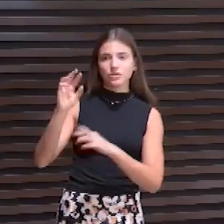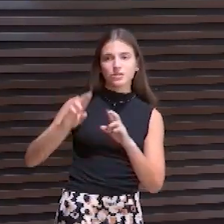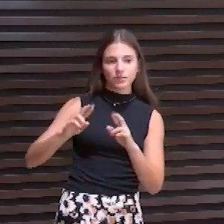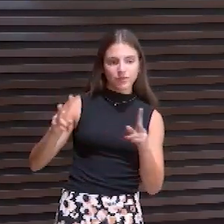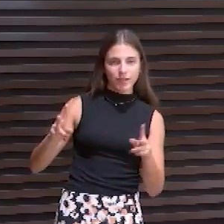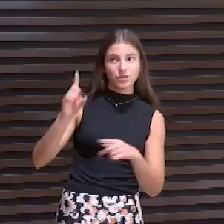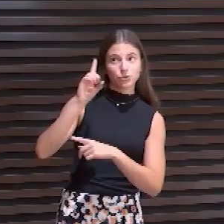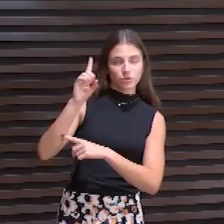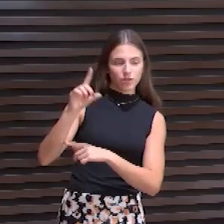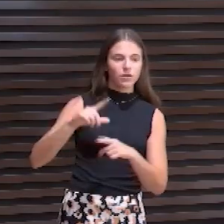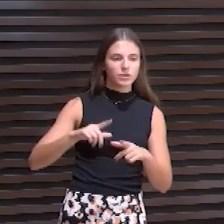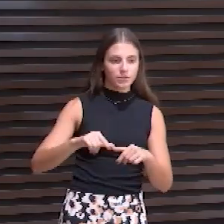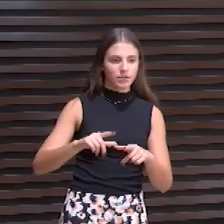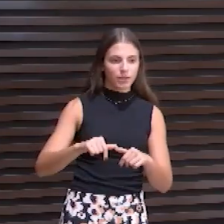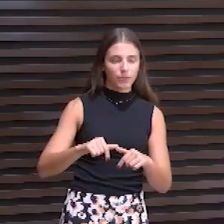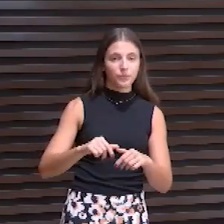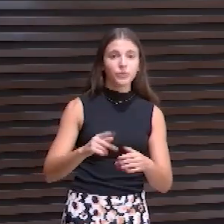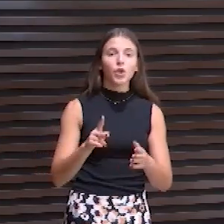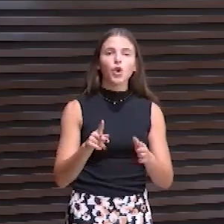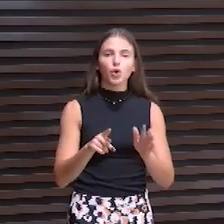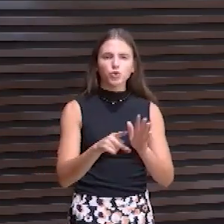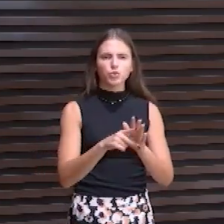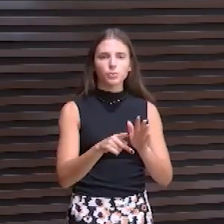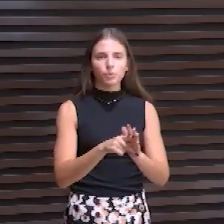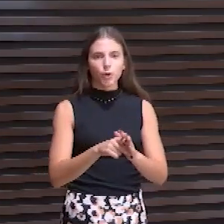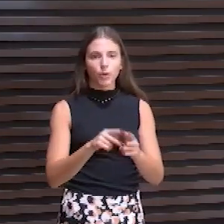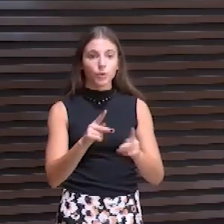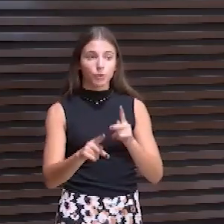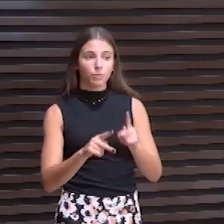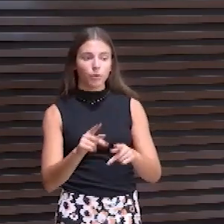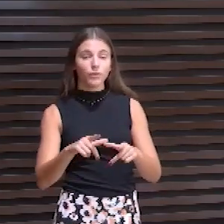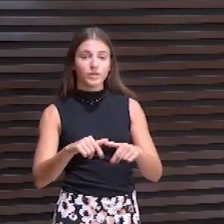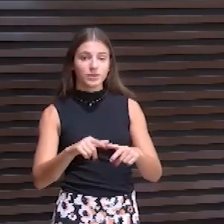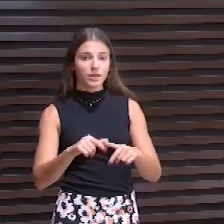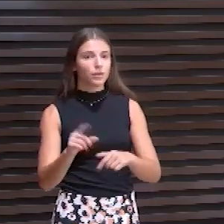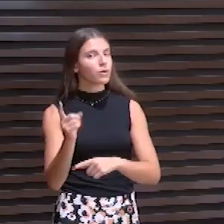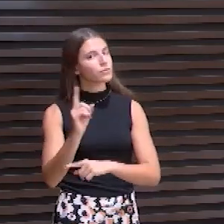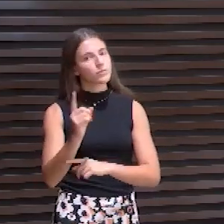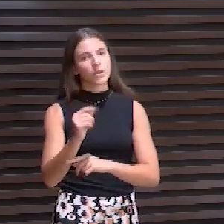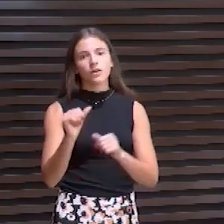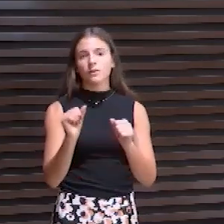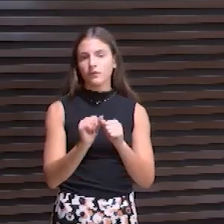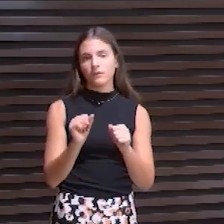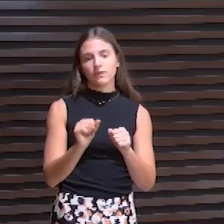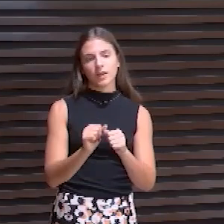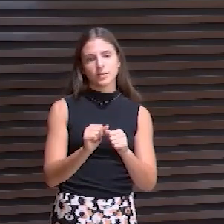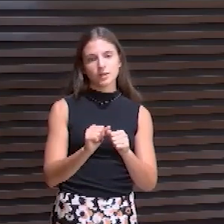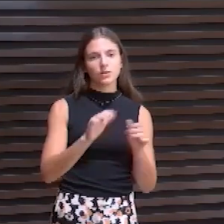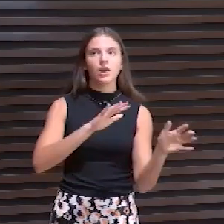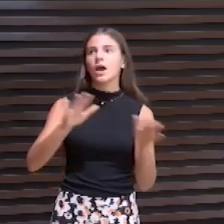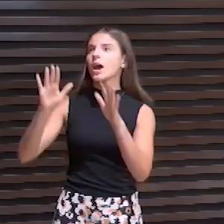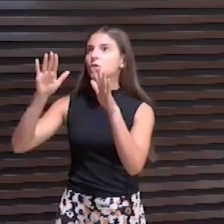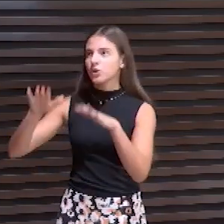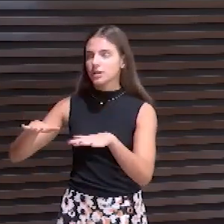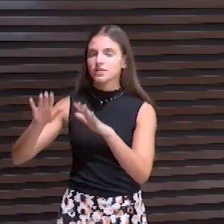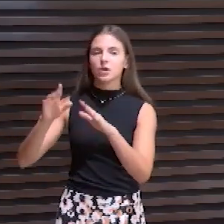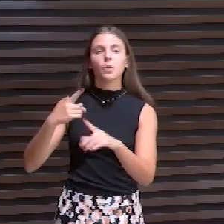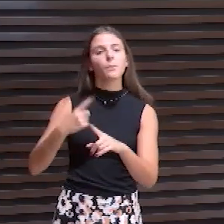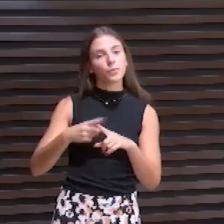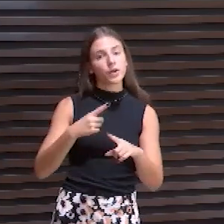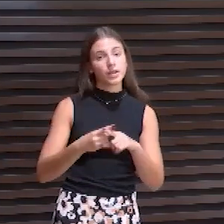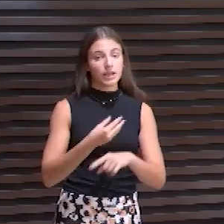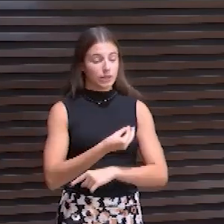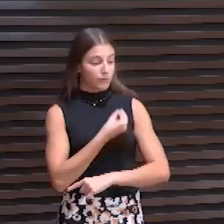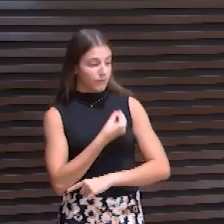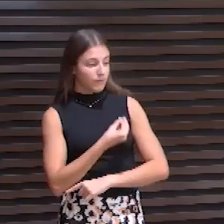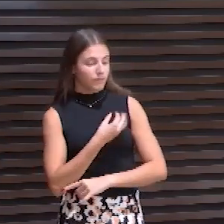próprios israelitas não estavam fazendo isso, porque eles estavam vivendo em idolatria, adorando falsos deuses.